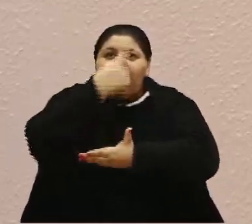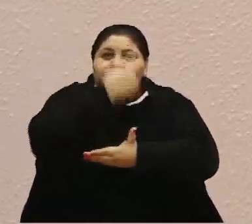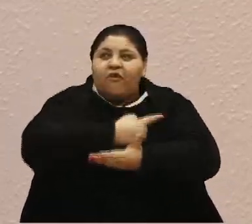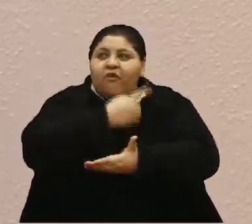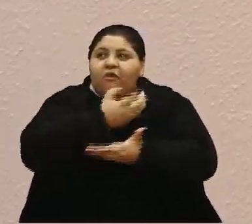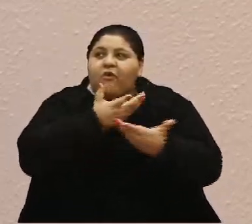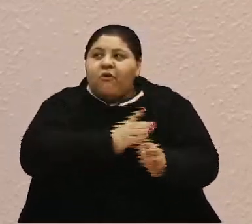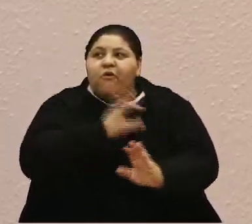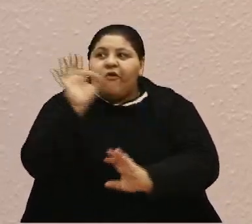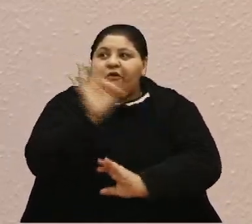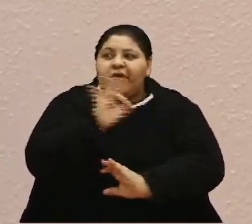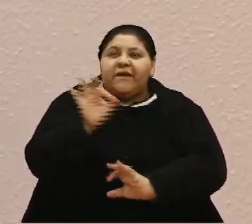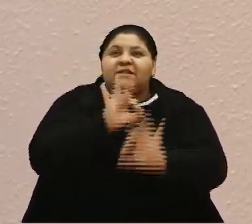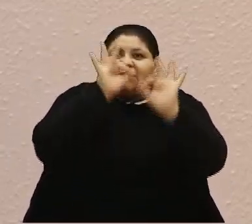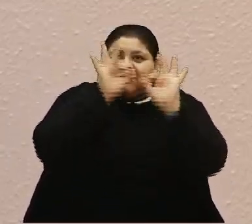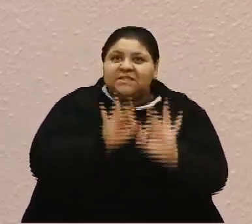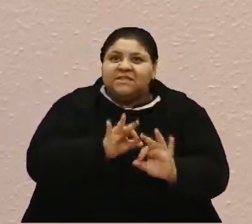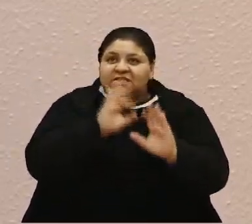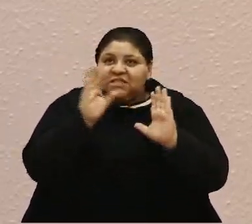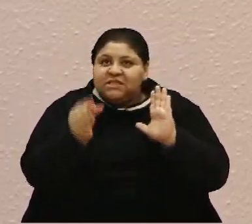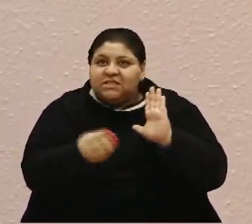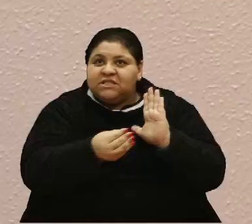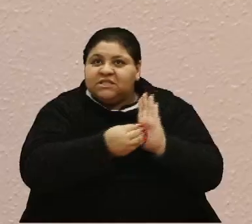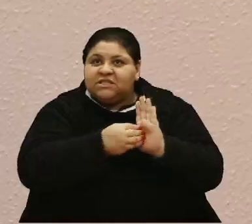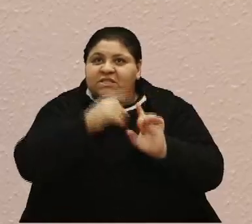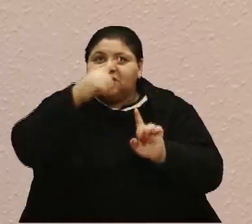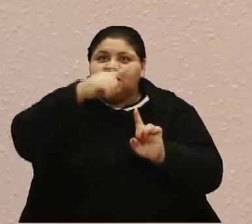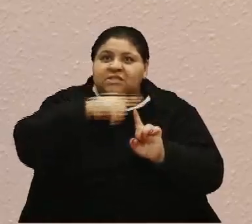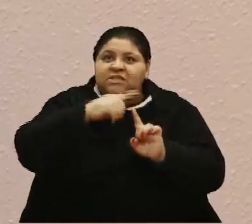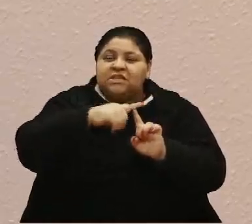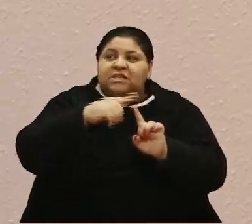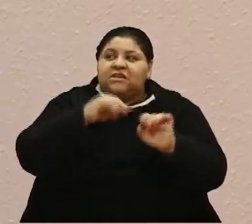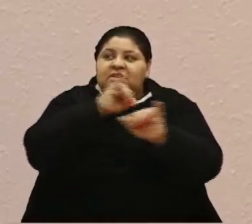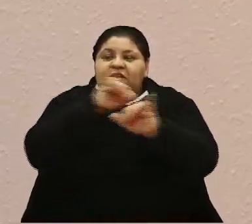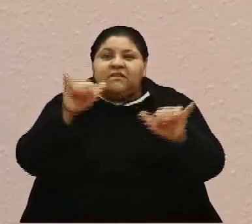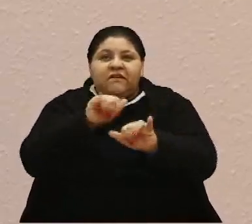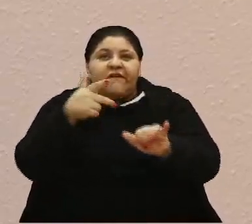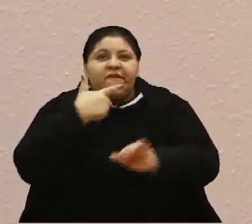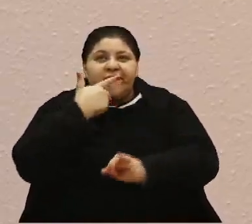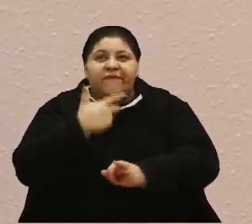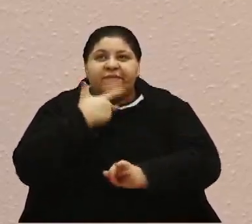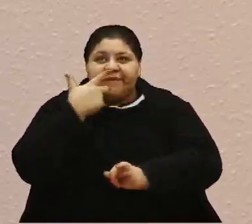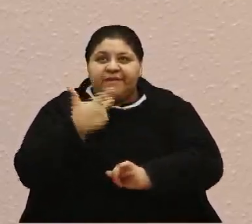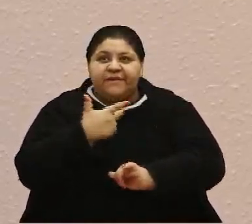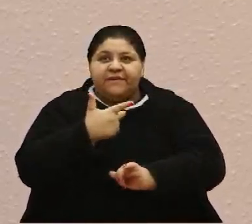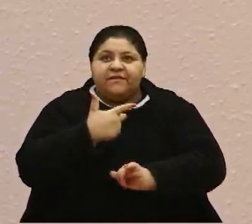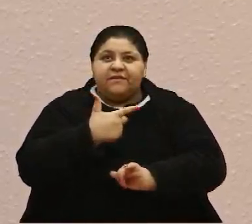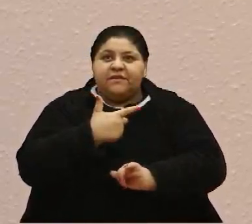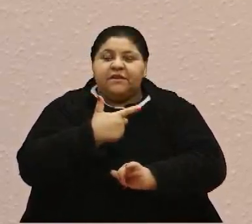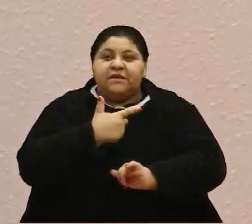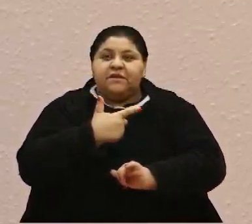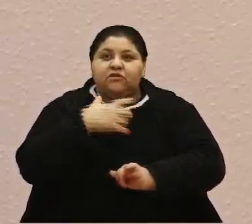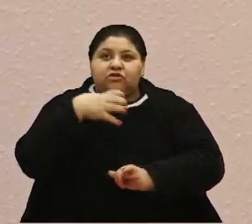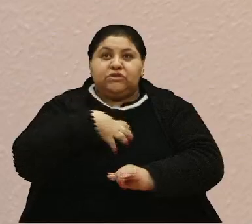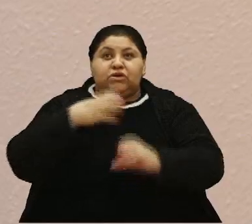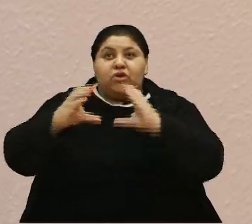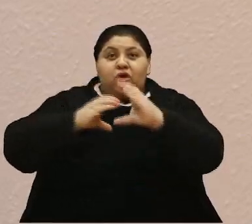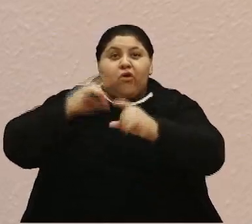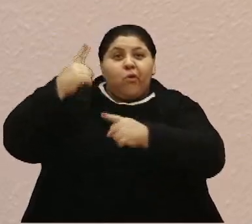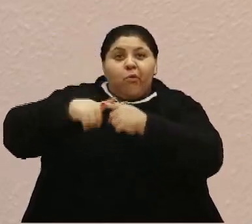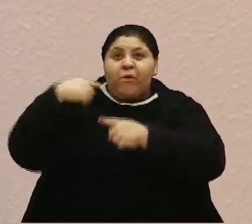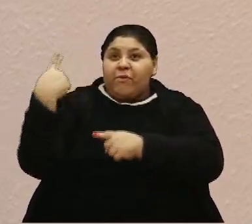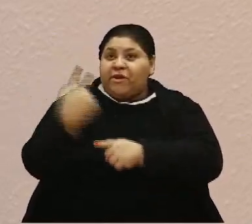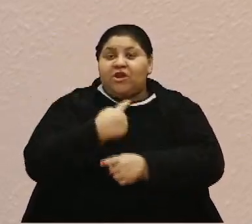tarifaço, está certa a OAB em colocar esse tipo de matéria e de trazer esse tipo de informação nos seus veículos de comunicação, porque nós